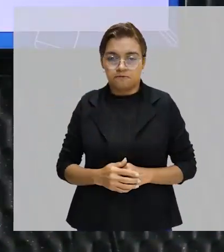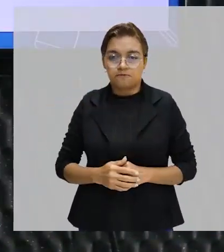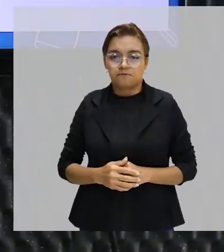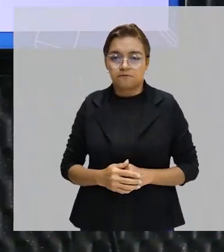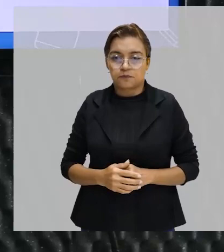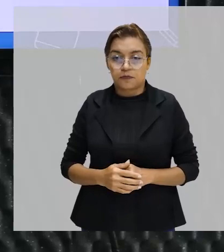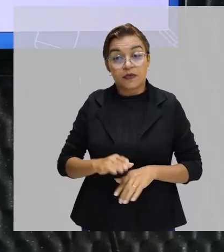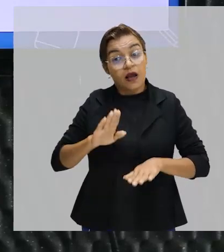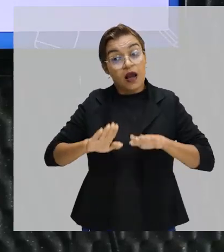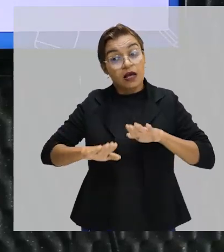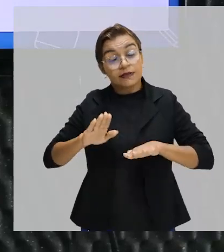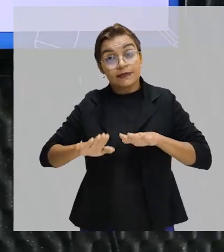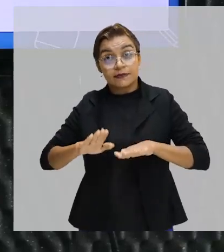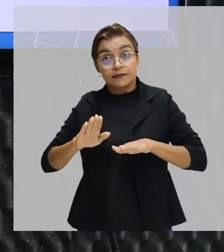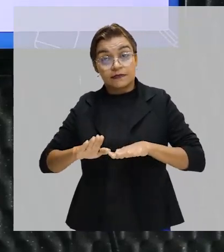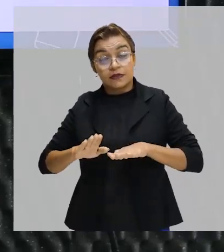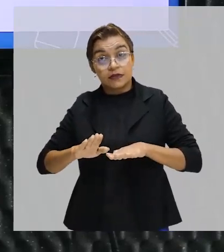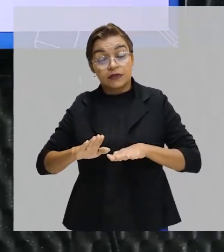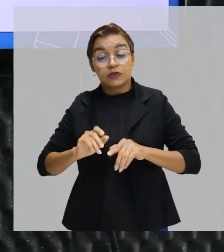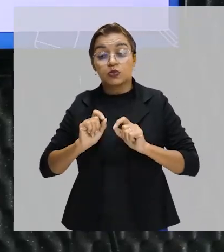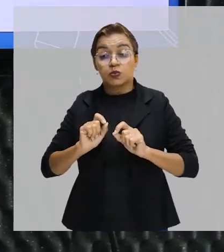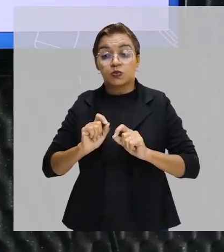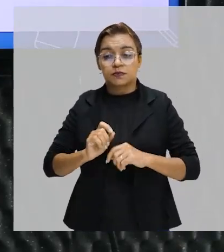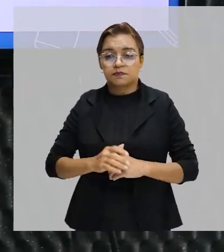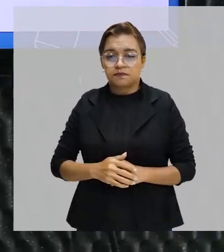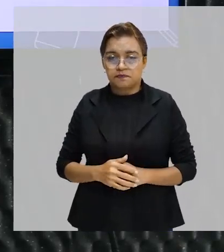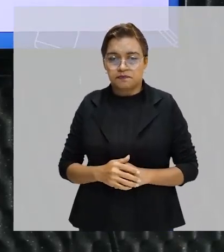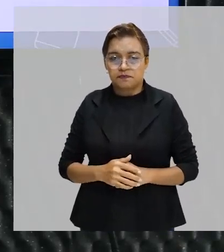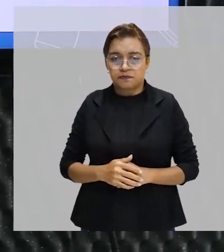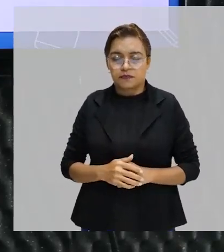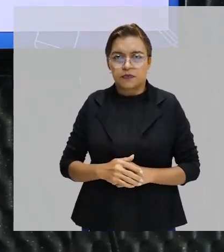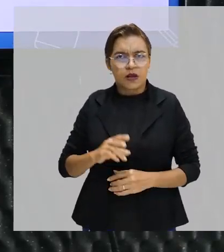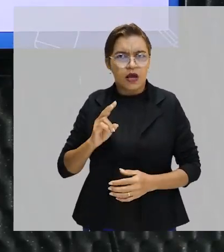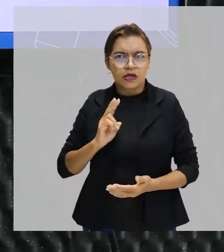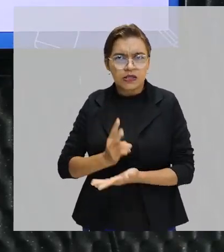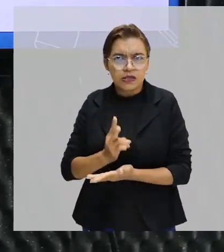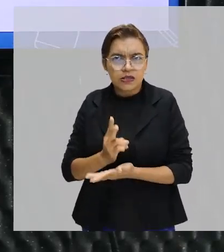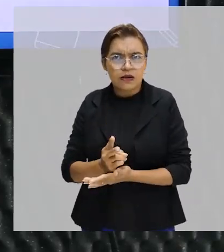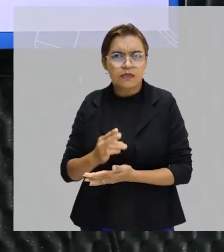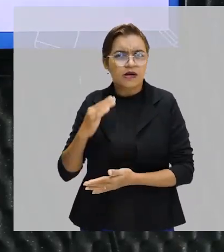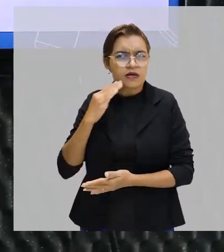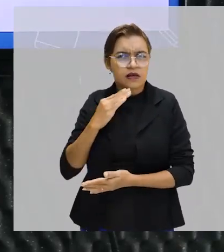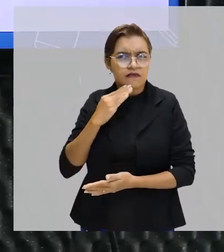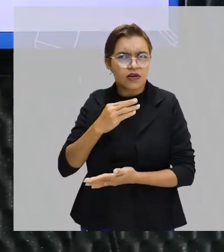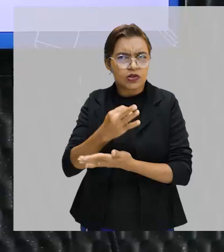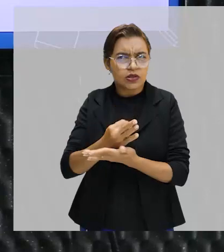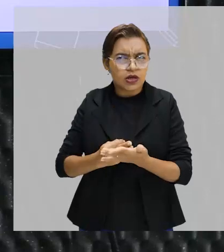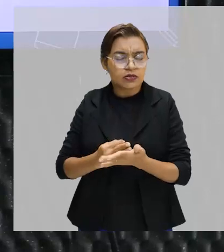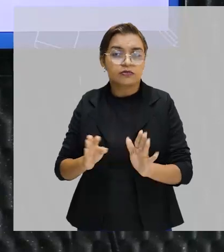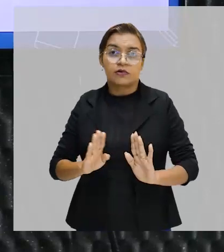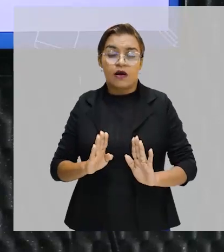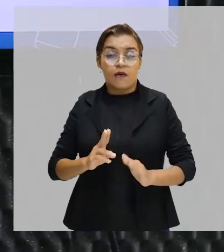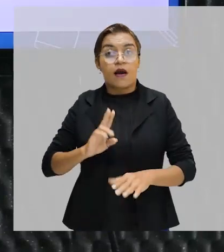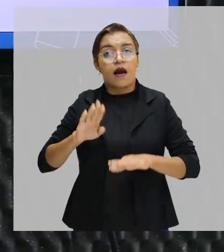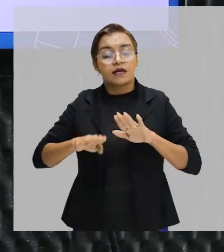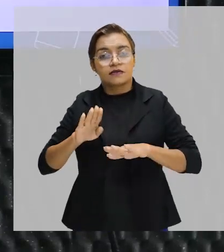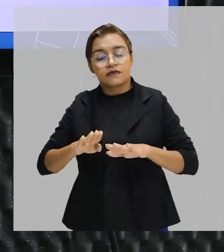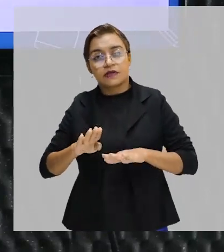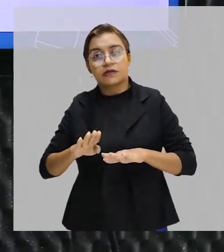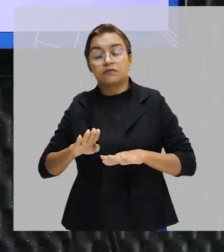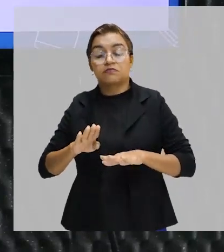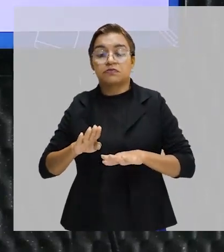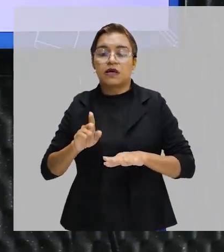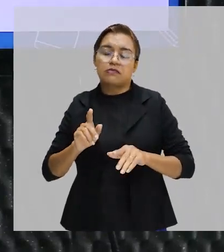nem sempre a sua ocorrência é considerada um defeito no texto. Pelo contrário, dependendo do